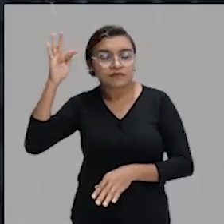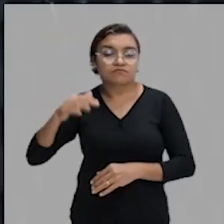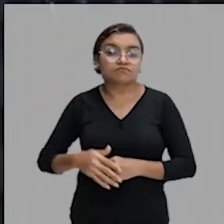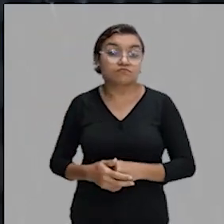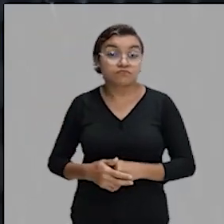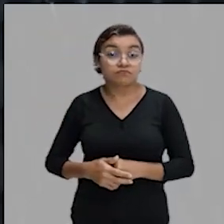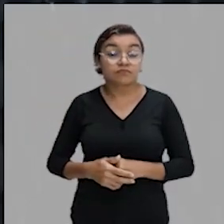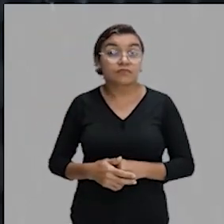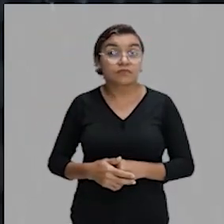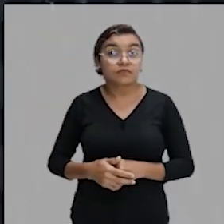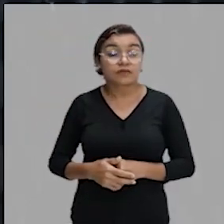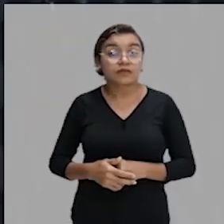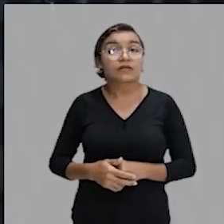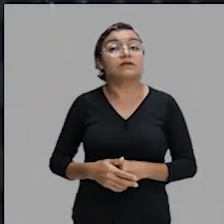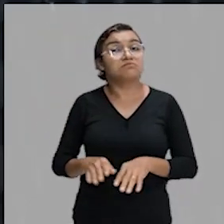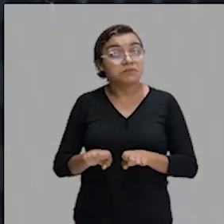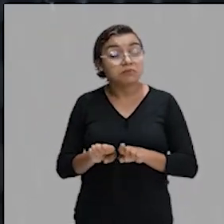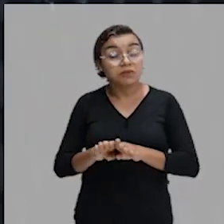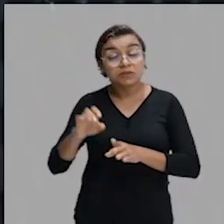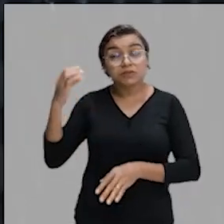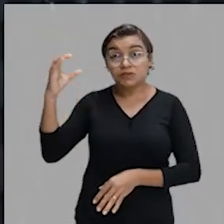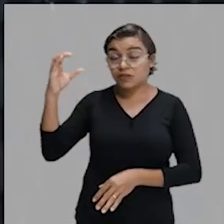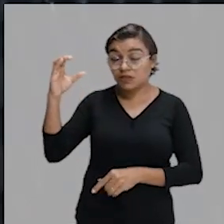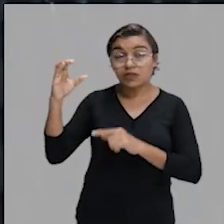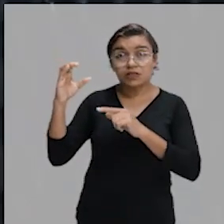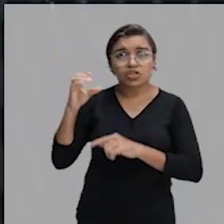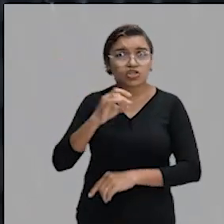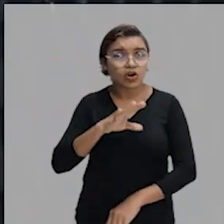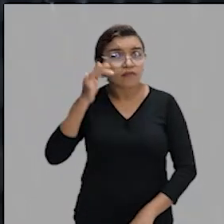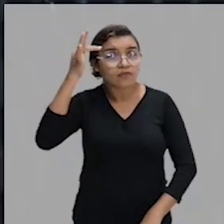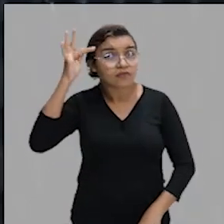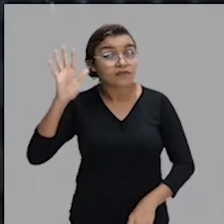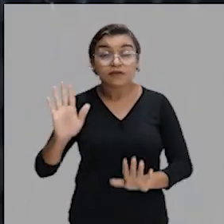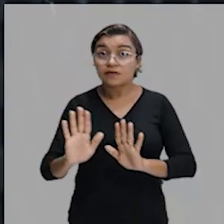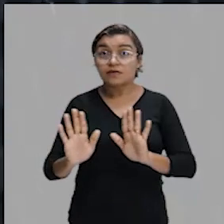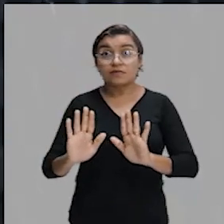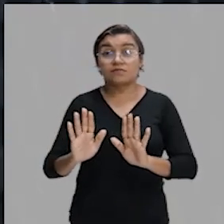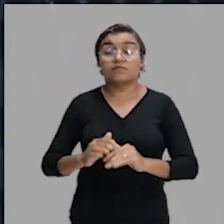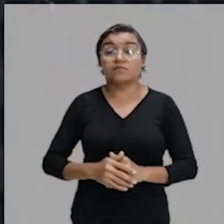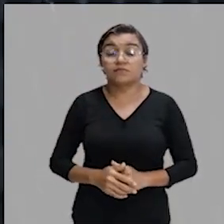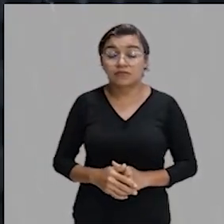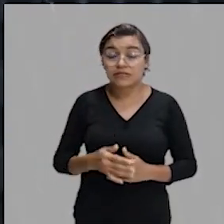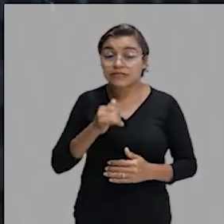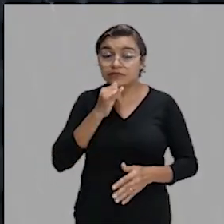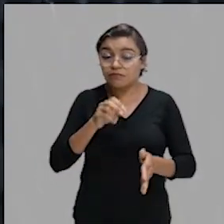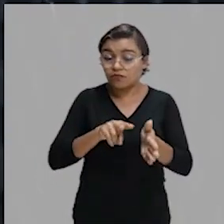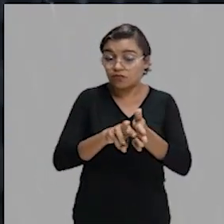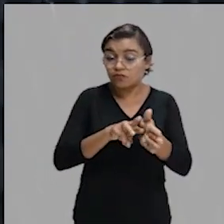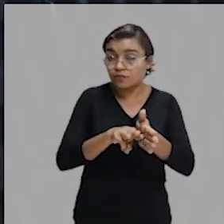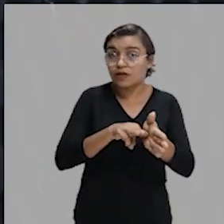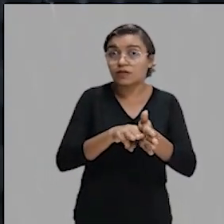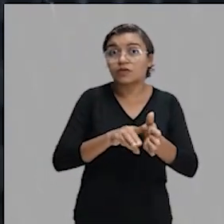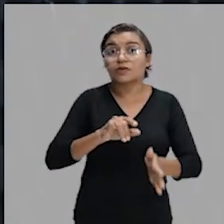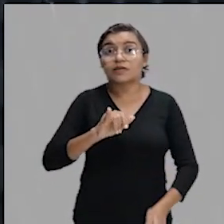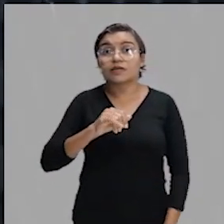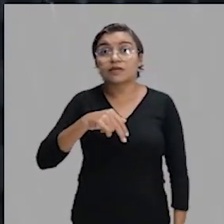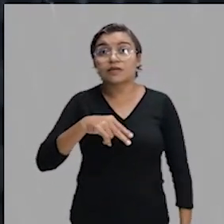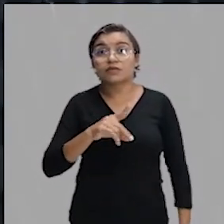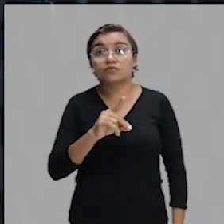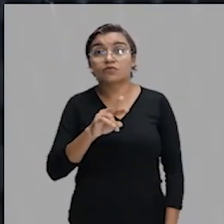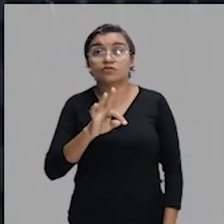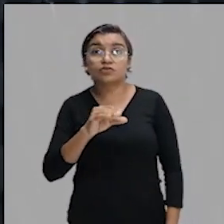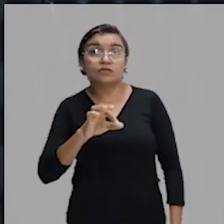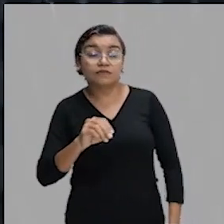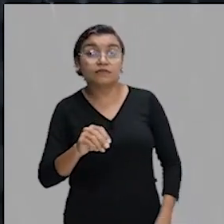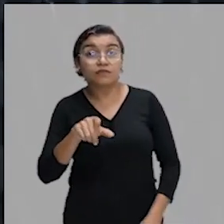é que vale para a ciência também, não vale só para a filosofia. Quando você está usando um método indutivo, você está fazendo